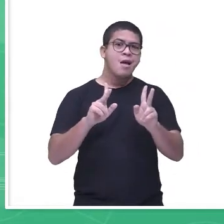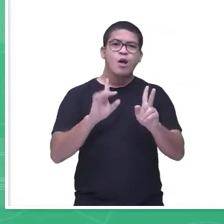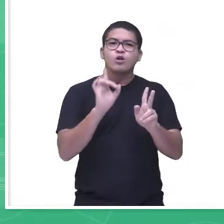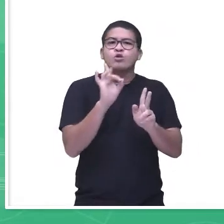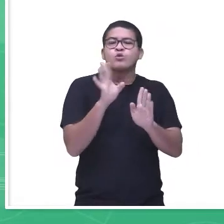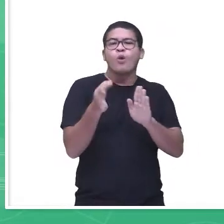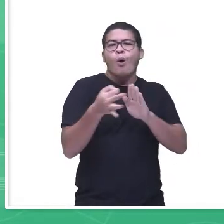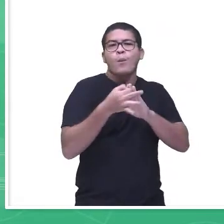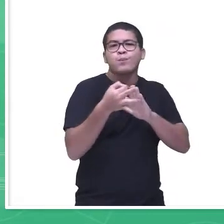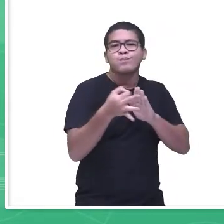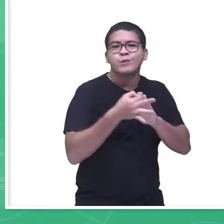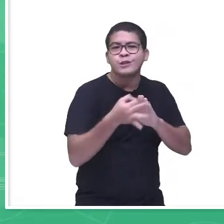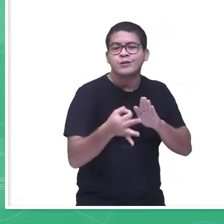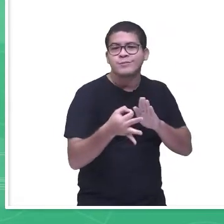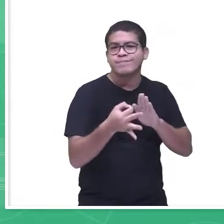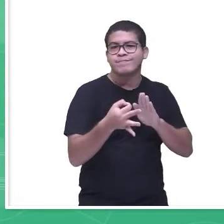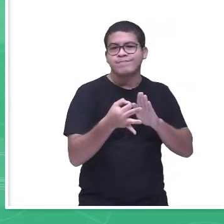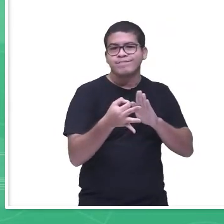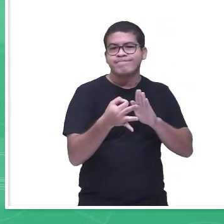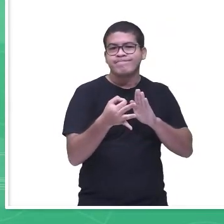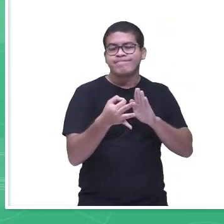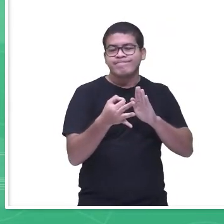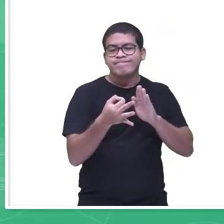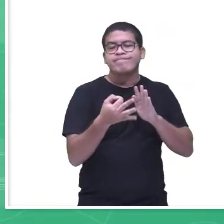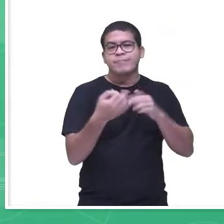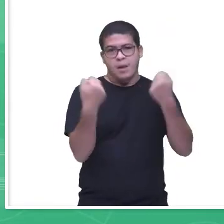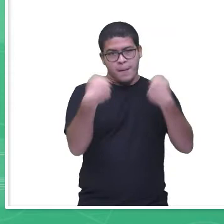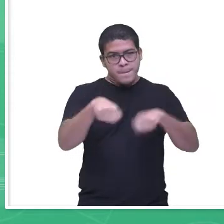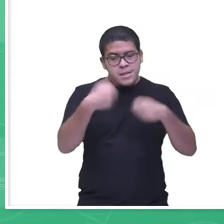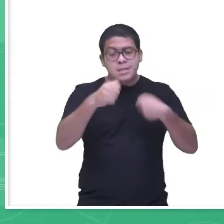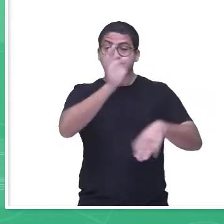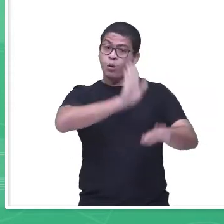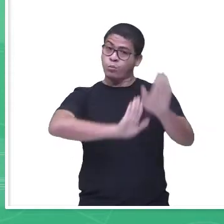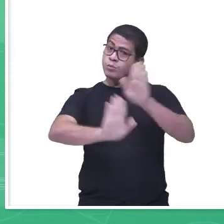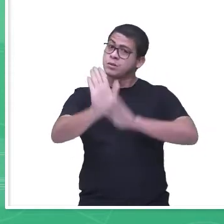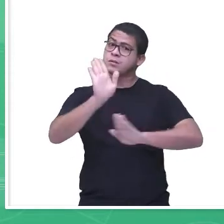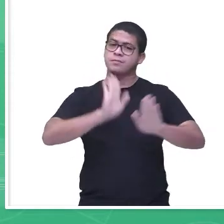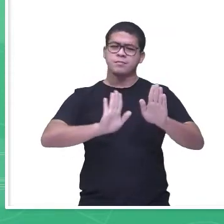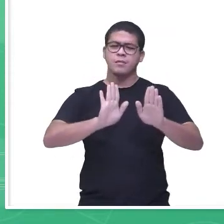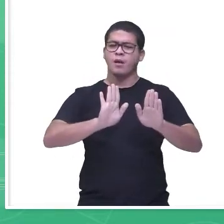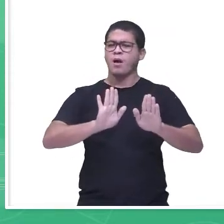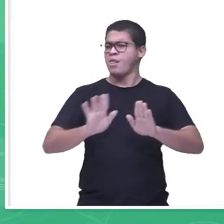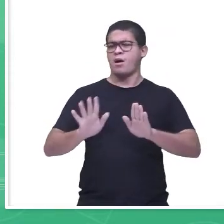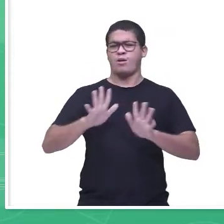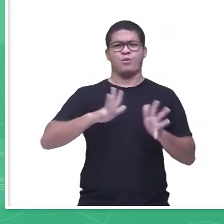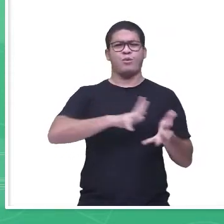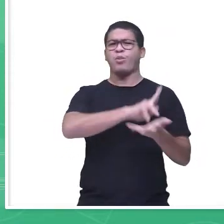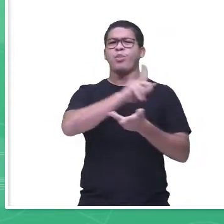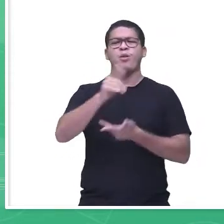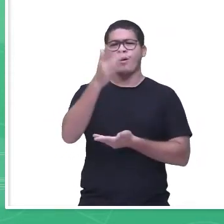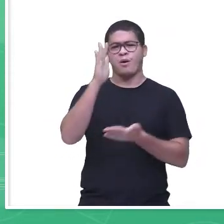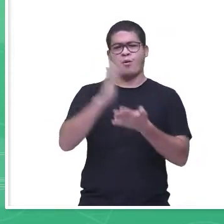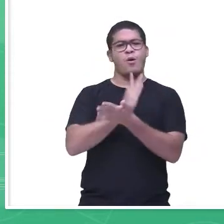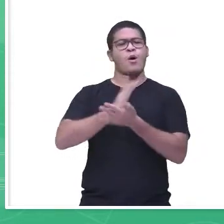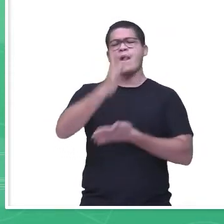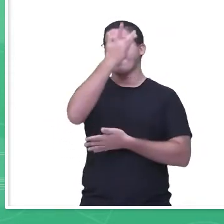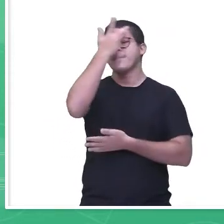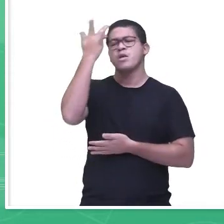brinco muito às vezes com os meus amigos, porque eu digo, porque agora todo mundo é filósofo, pronto, todo